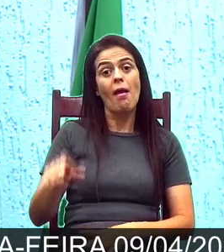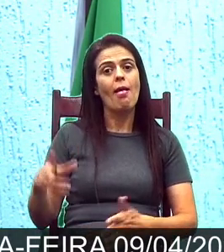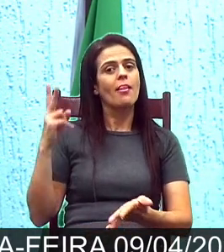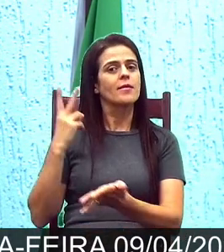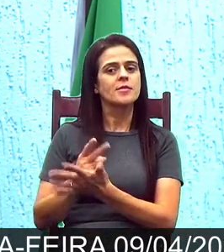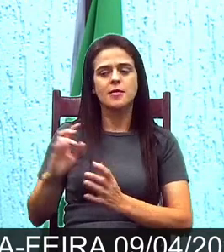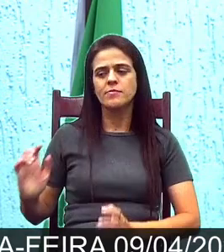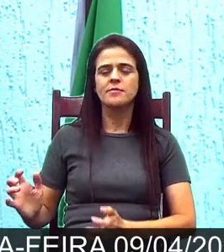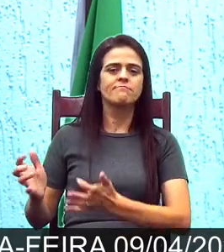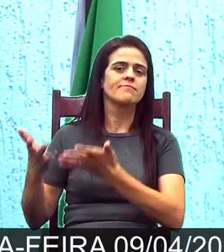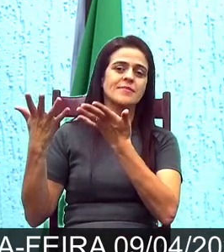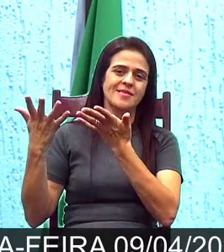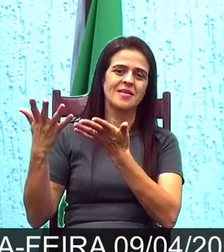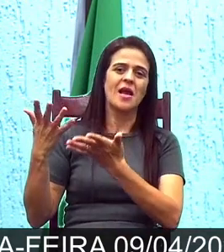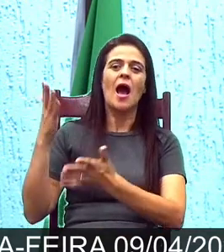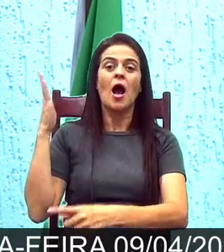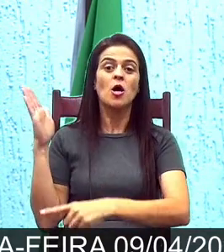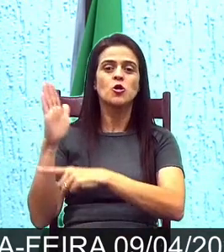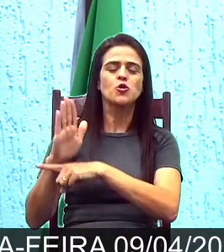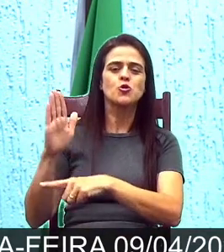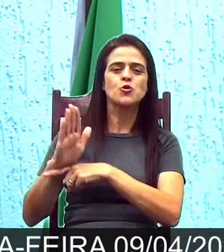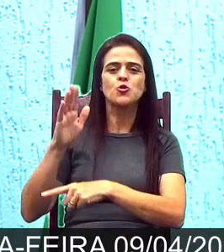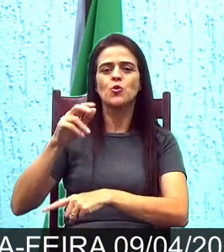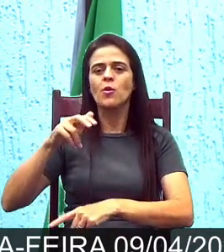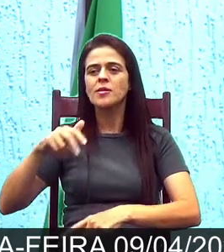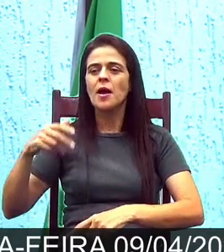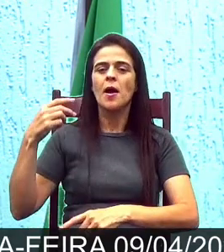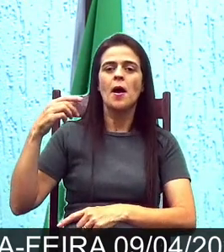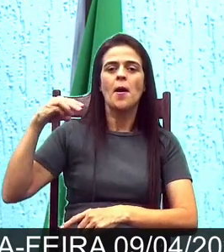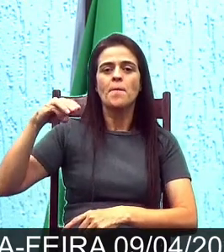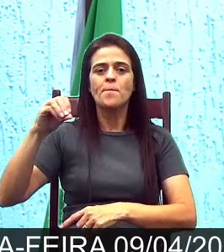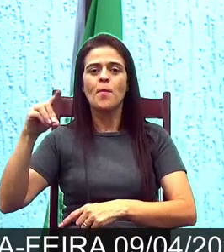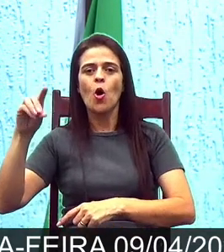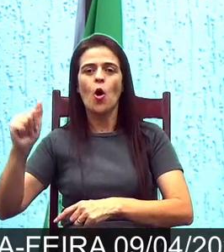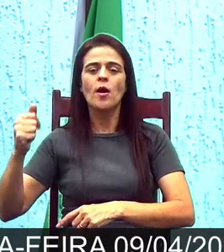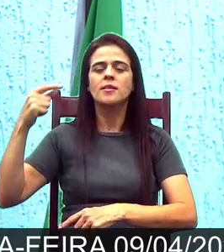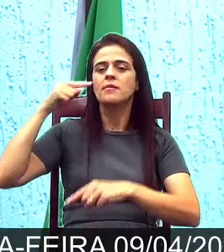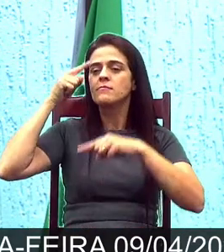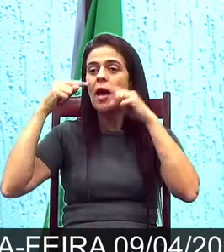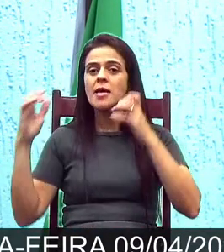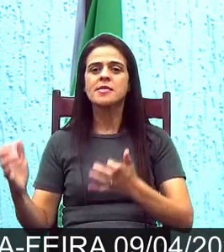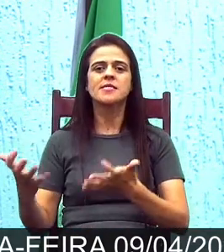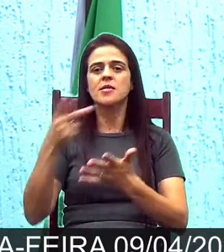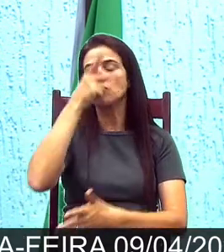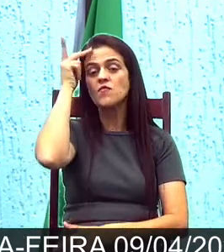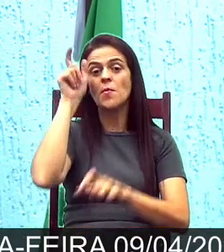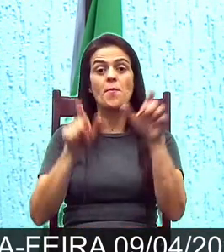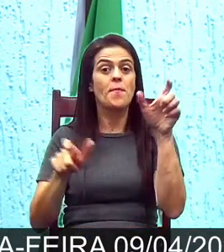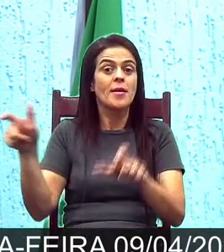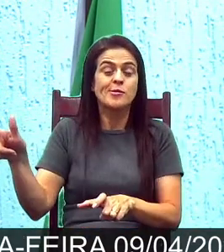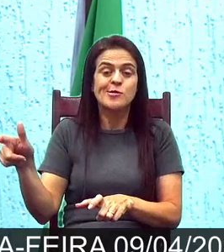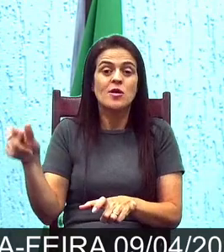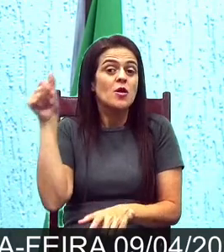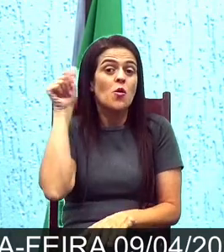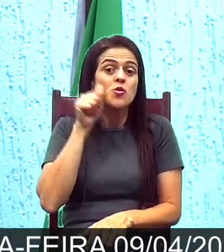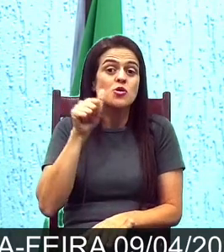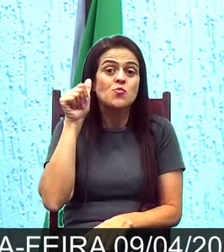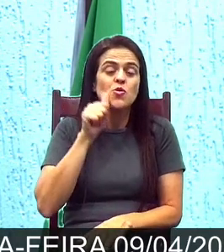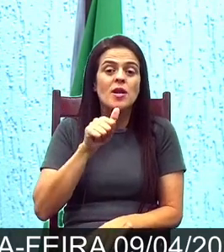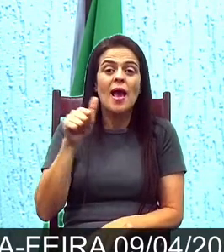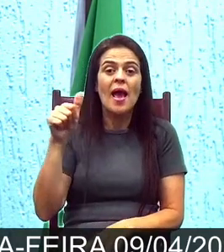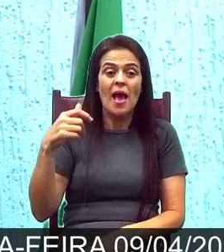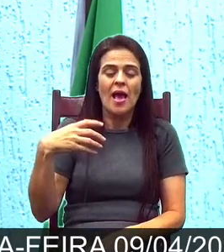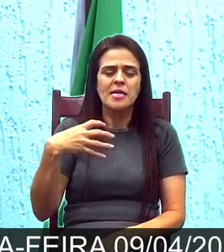realizando o trabalho como influencer de moda e humor, e agora biomédica. Senhor presidente, coloca a biografia da Thaisa, uma